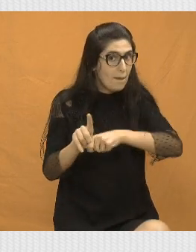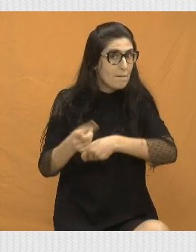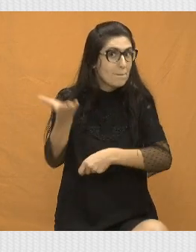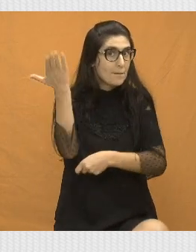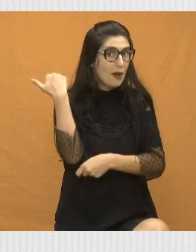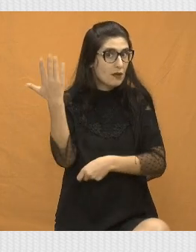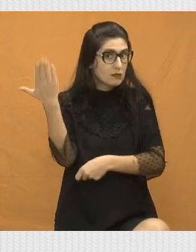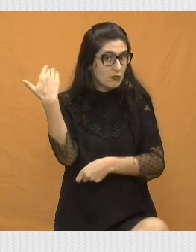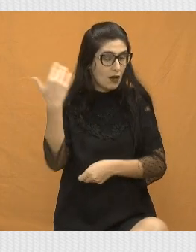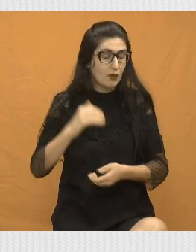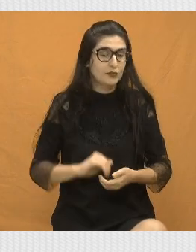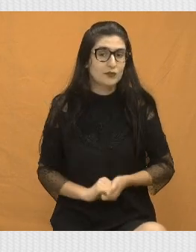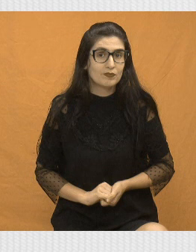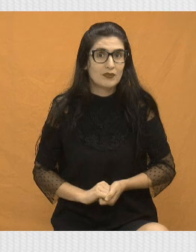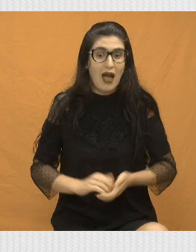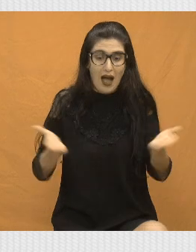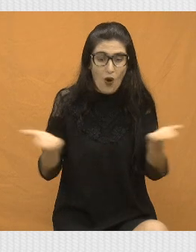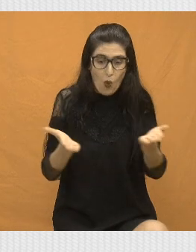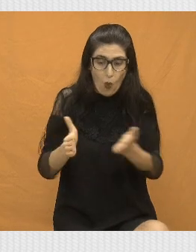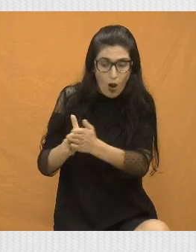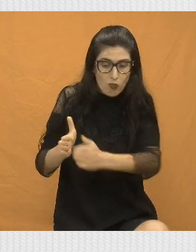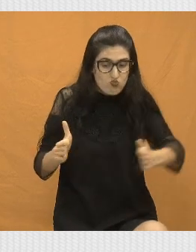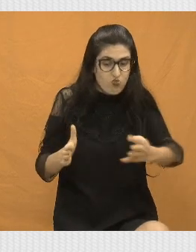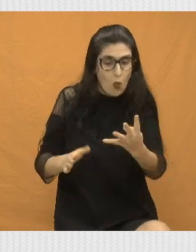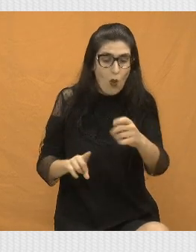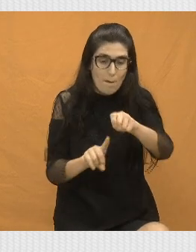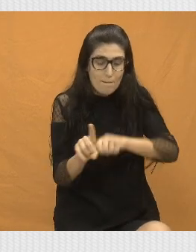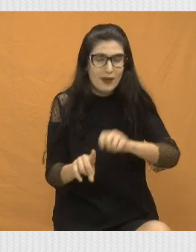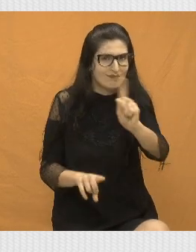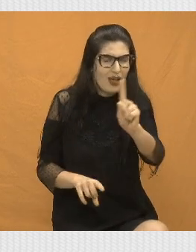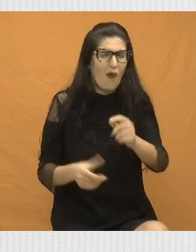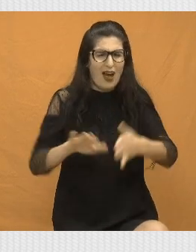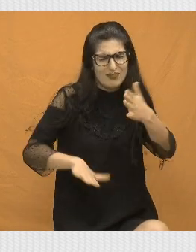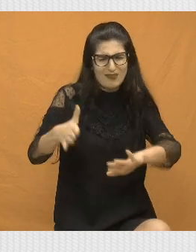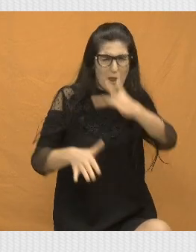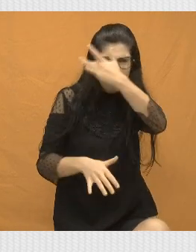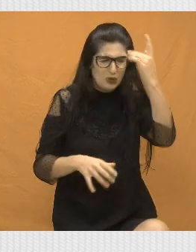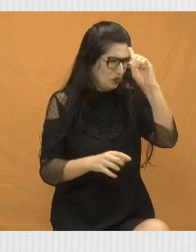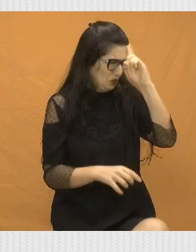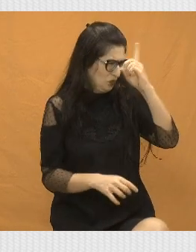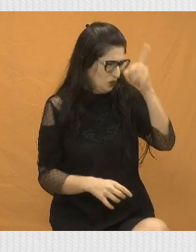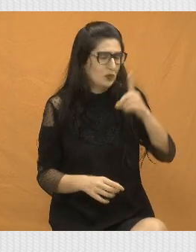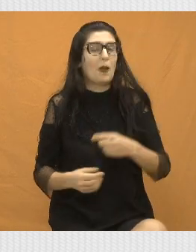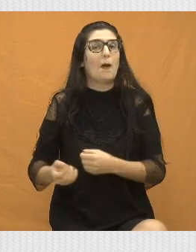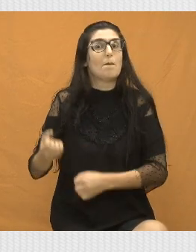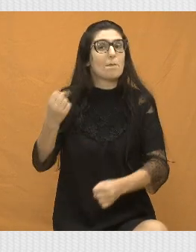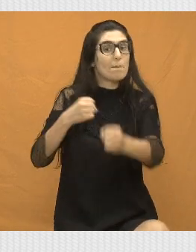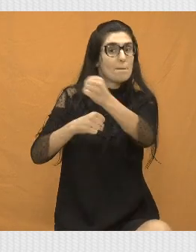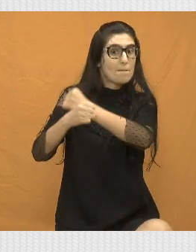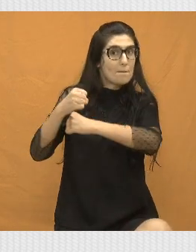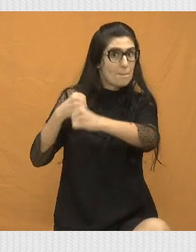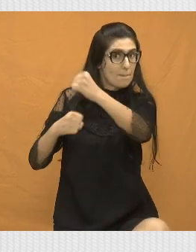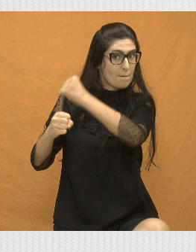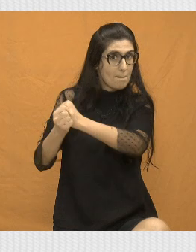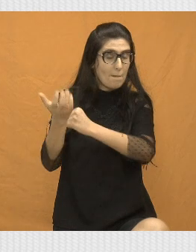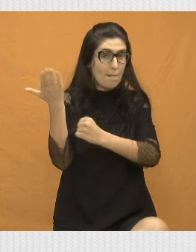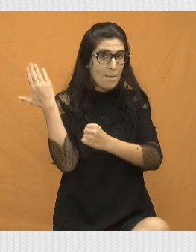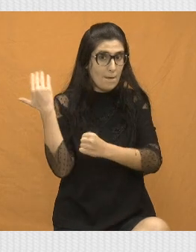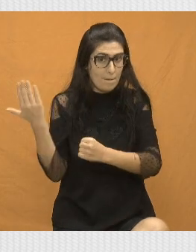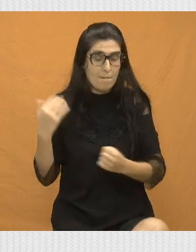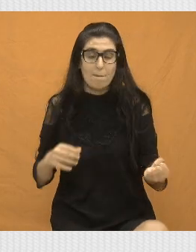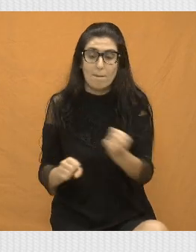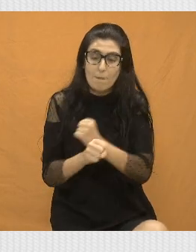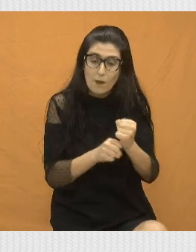Não é desse quadrimestre, porque é uma coisa que fica às vezes na dúvida, Essa receita, ela pega os 4 meses deste ano